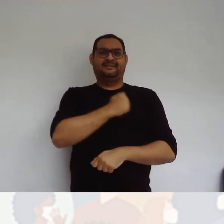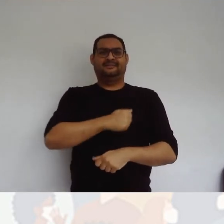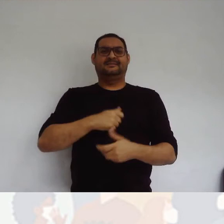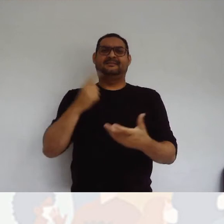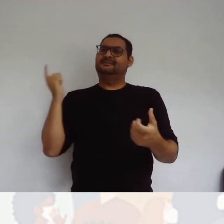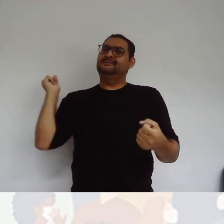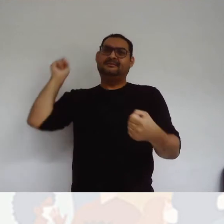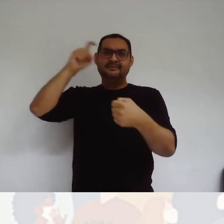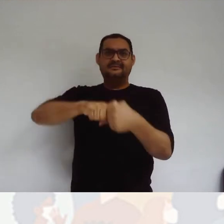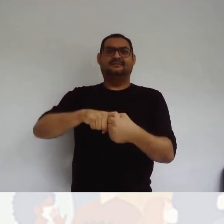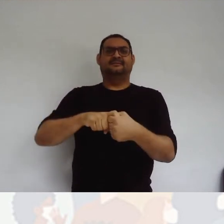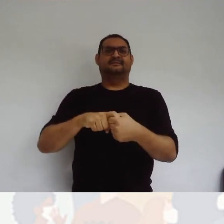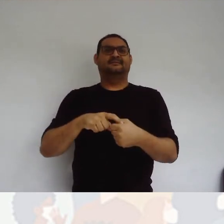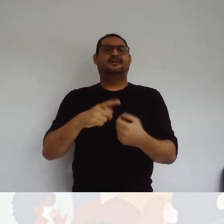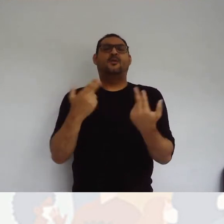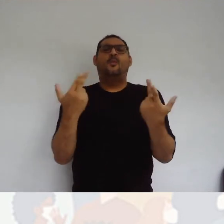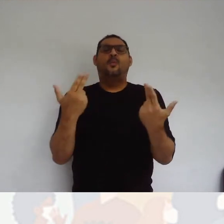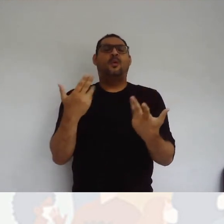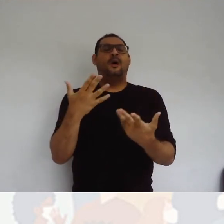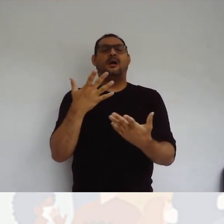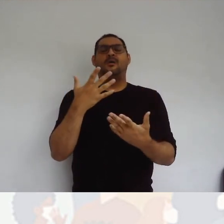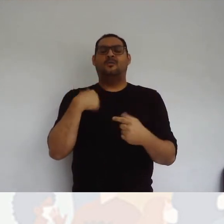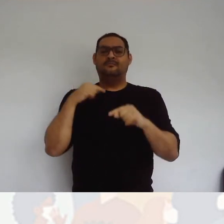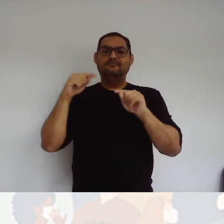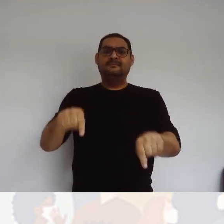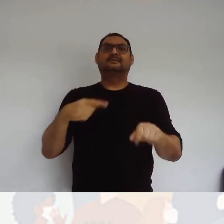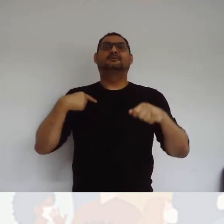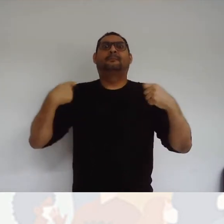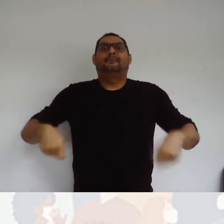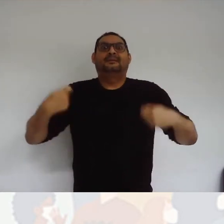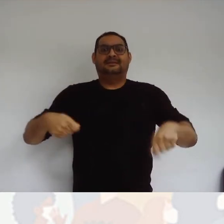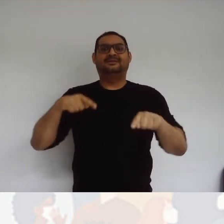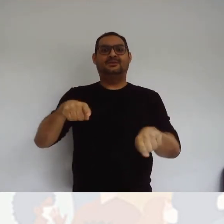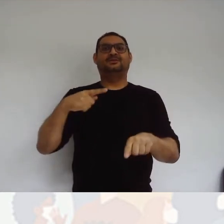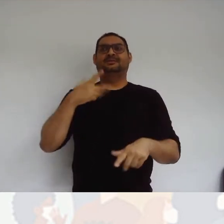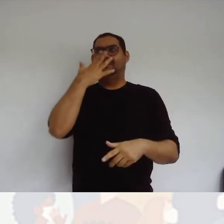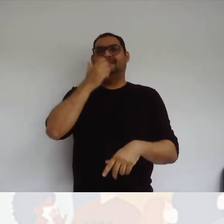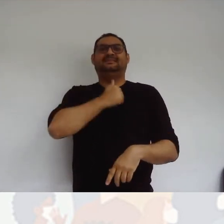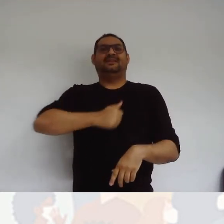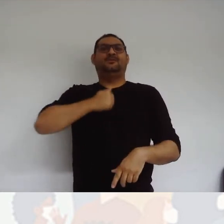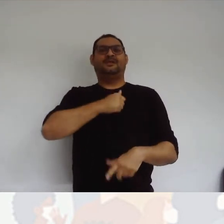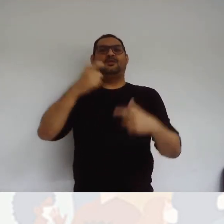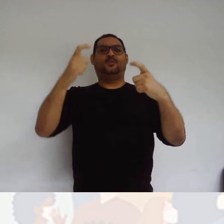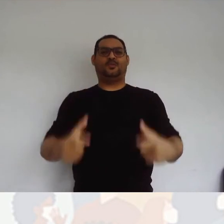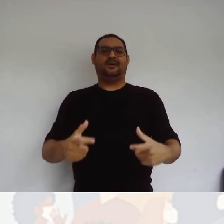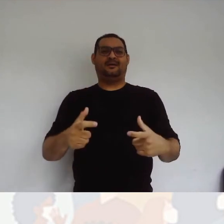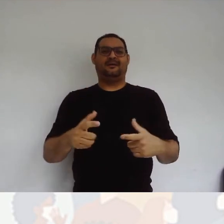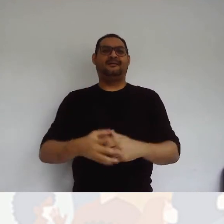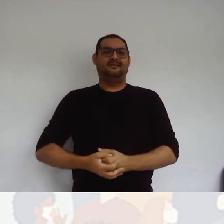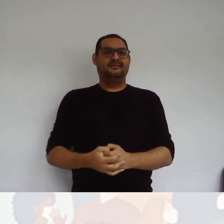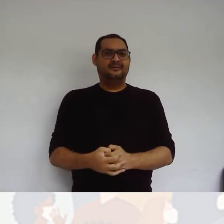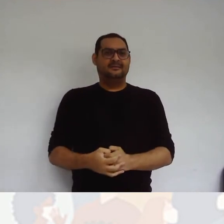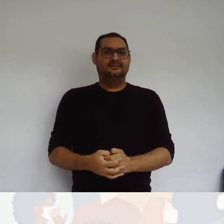me assustava a ideia de ficar longe disso aqui, desse lugar.